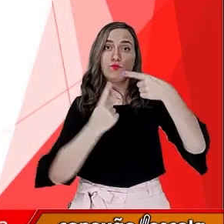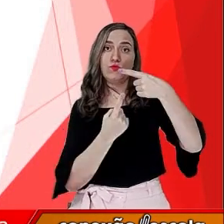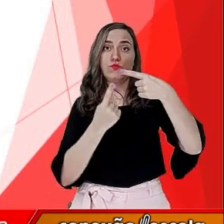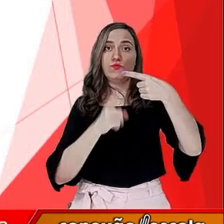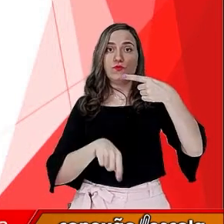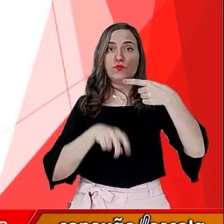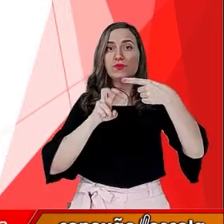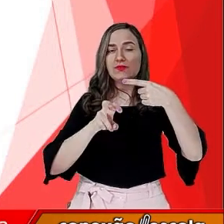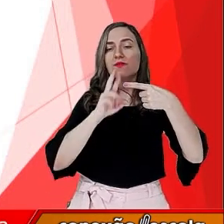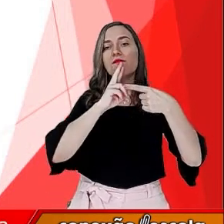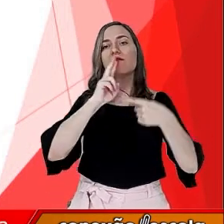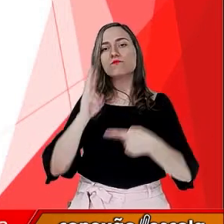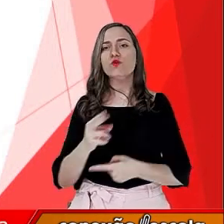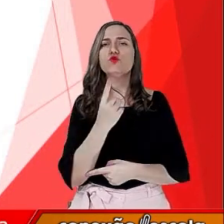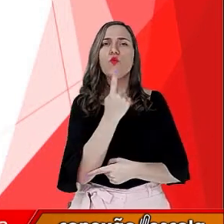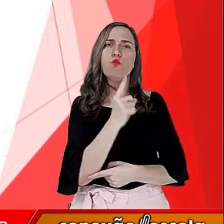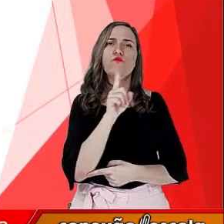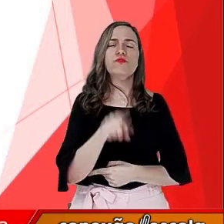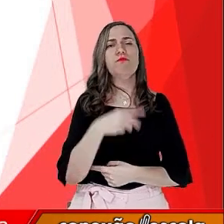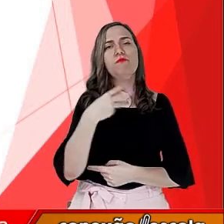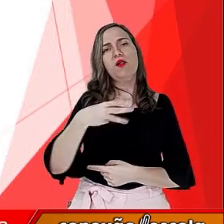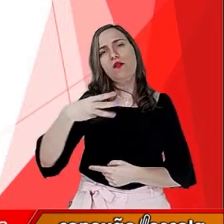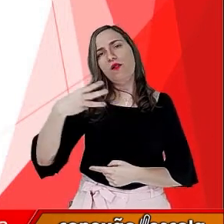dízima periódica de